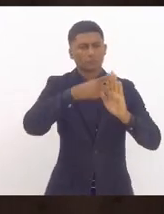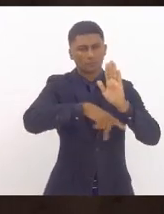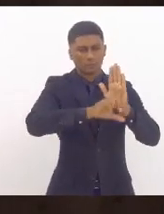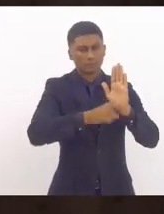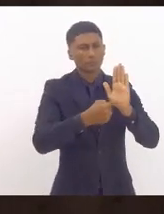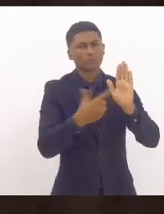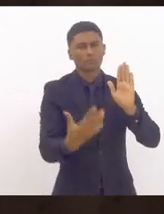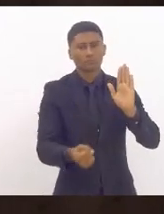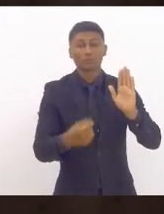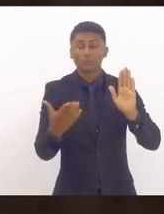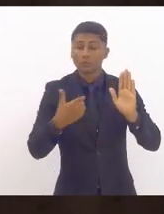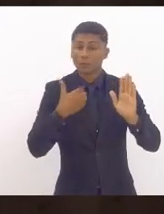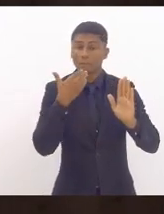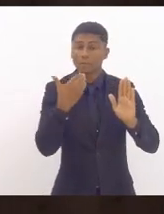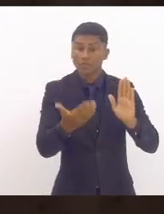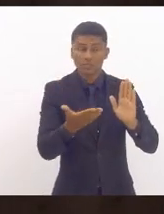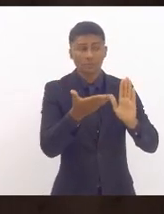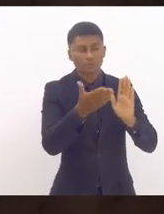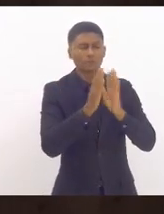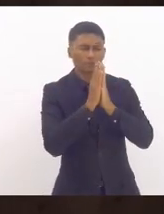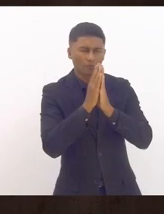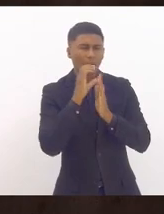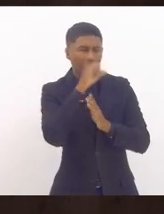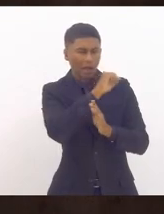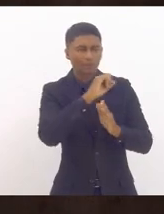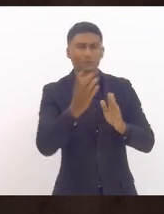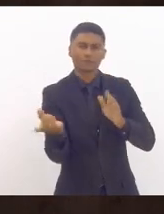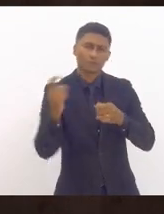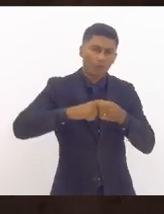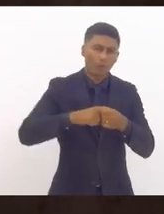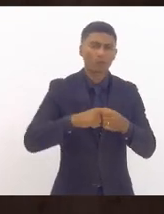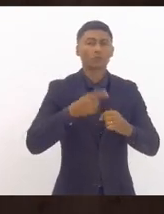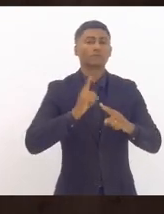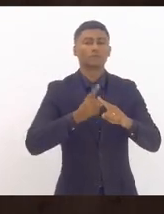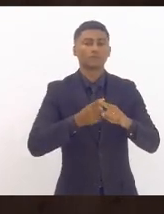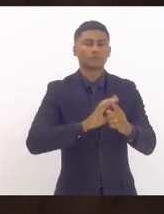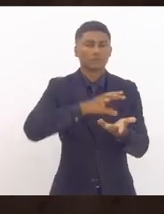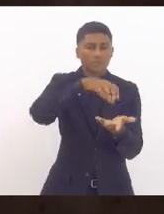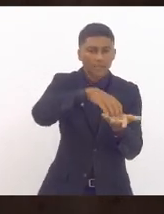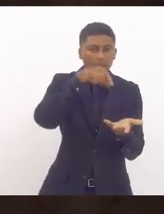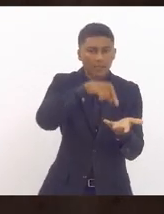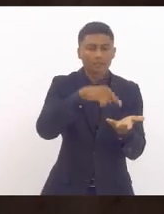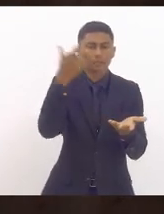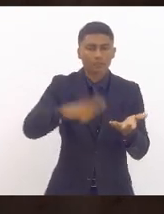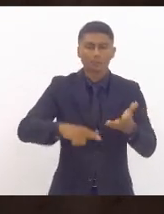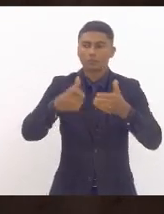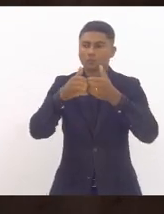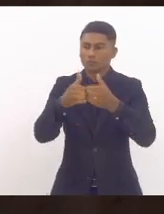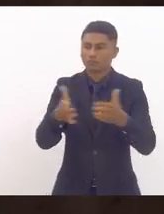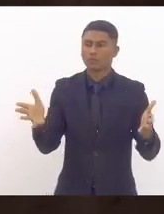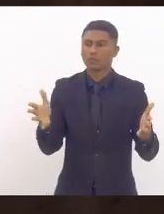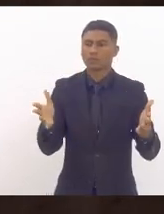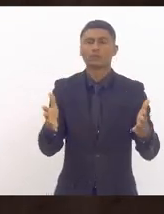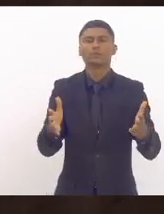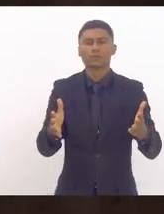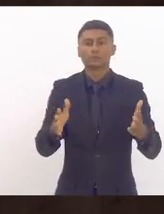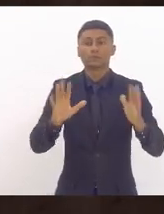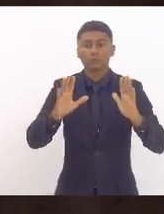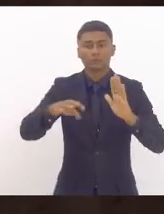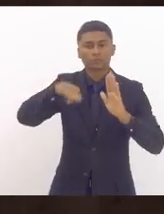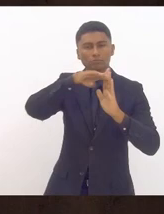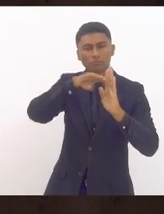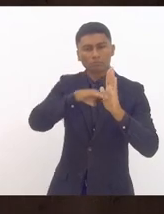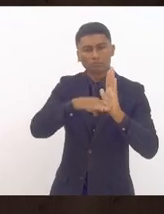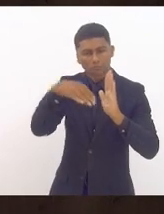a Vossa Excelência que ele possa voltar com brevidade para que esses centros sejam reabertos, mas com parâmetros bem